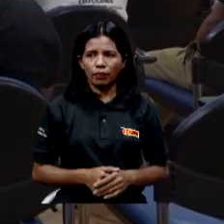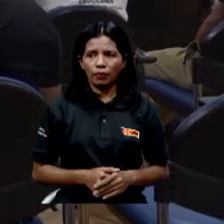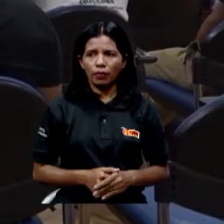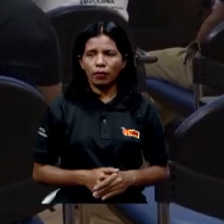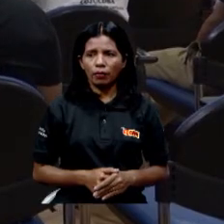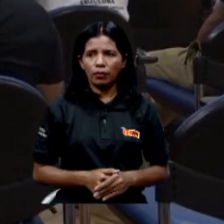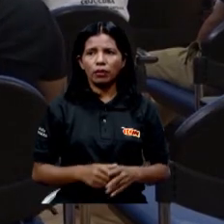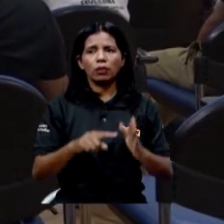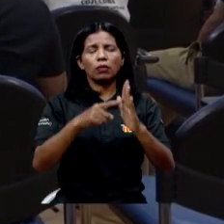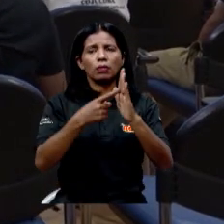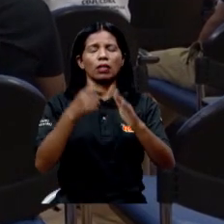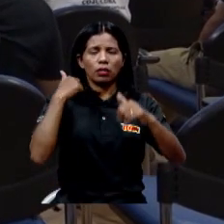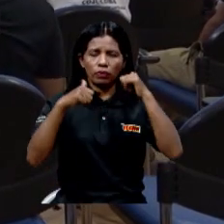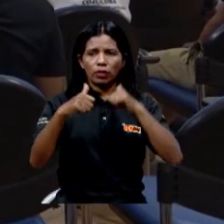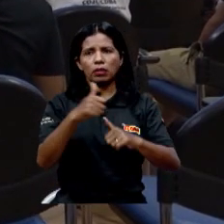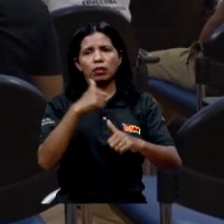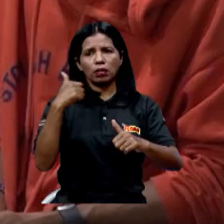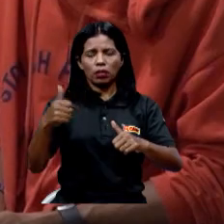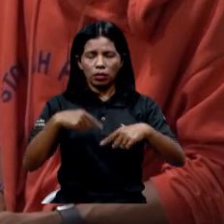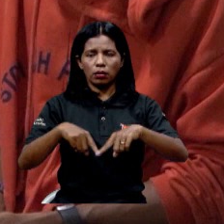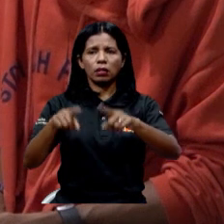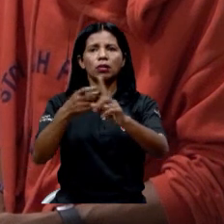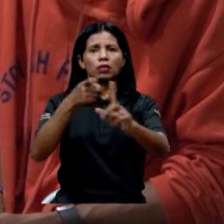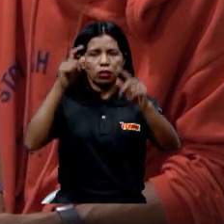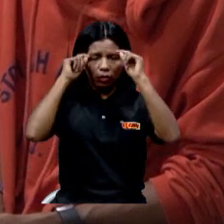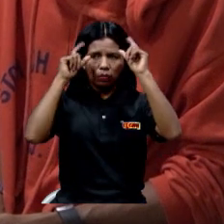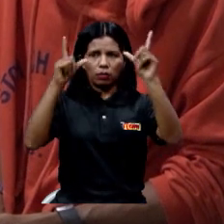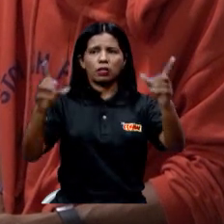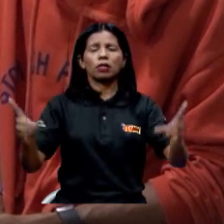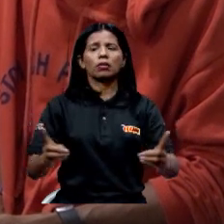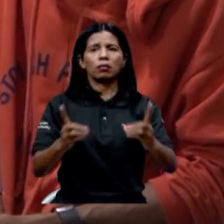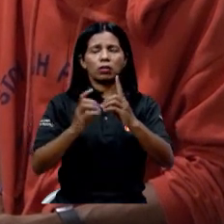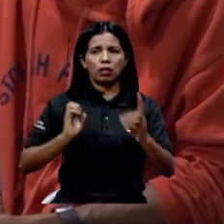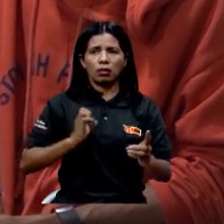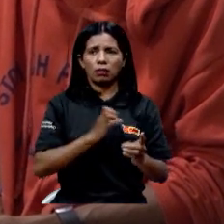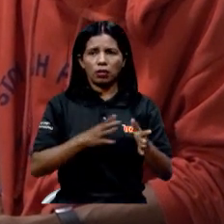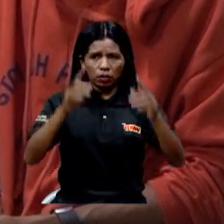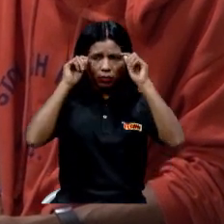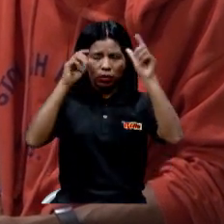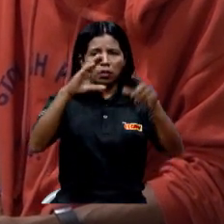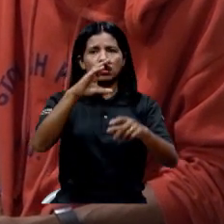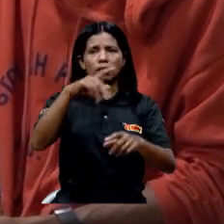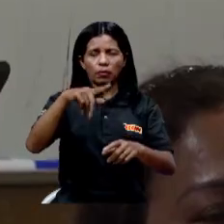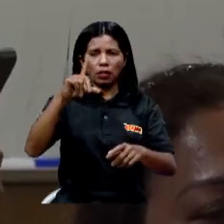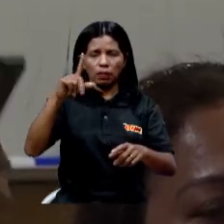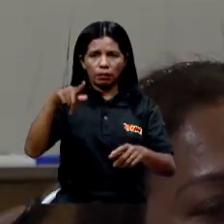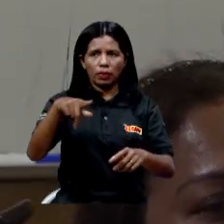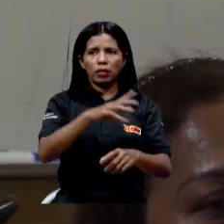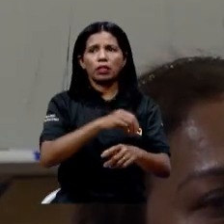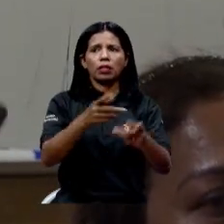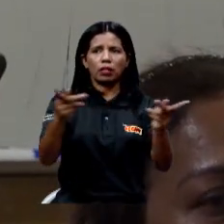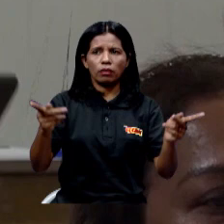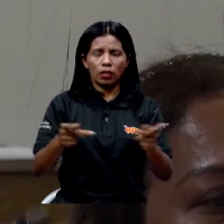Antes a tua rua atividade Cira Selug, Peregrino Oficial de Timor-Leste, a sormal rua Embaixador da Timor-Leste base Felipe Marina Alcatiri e a